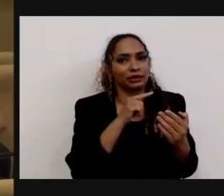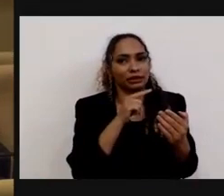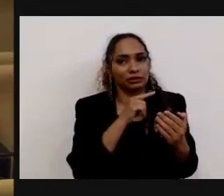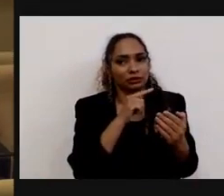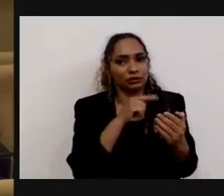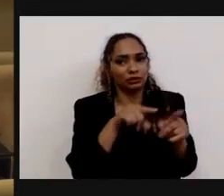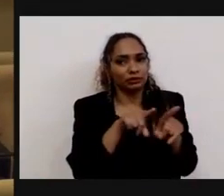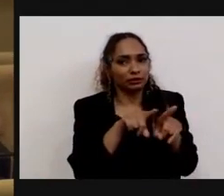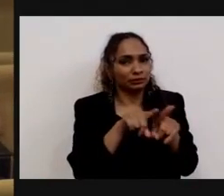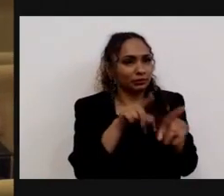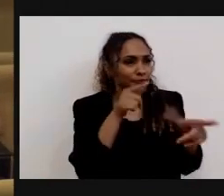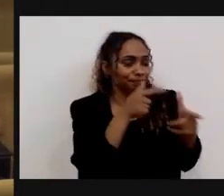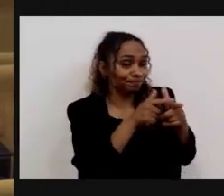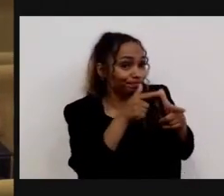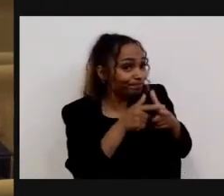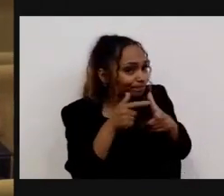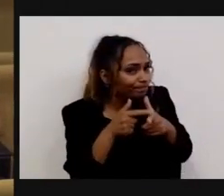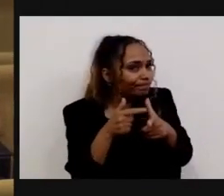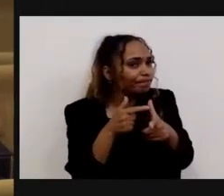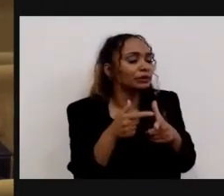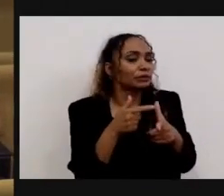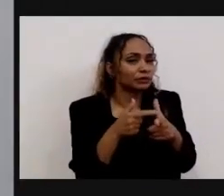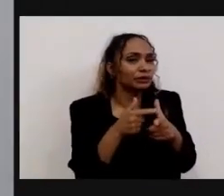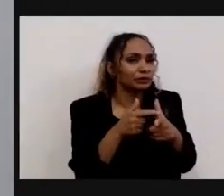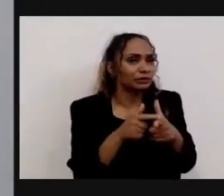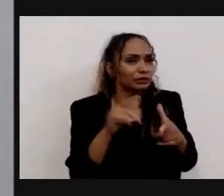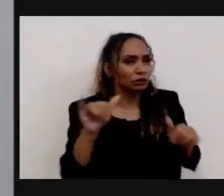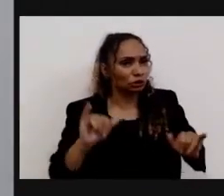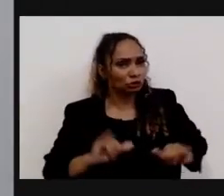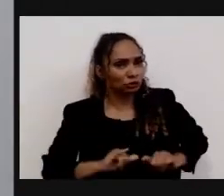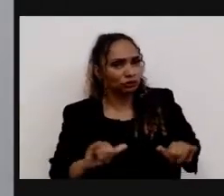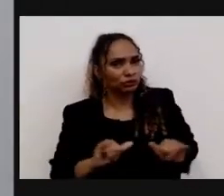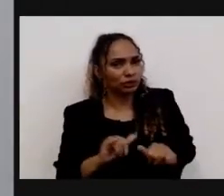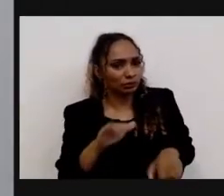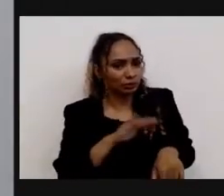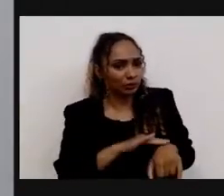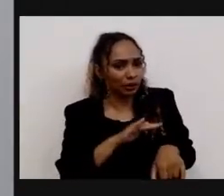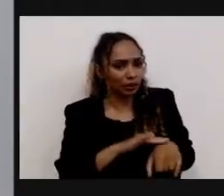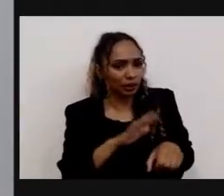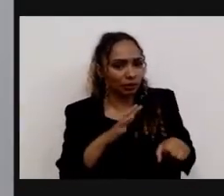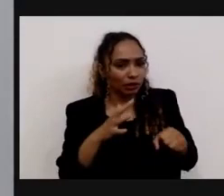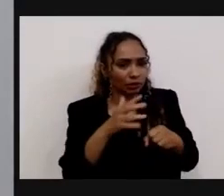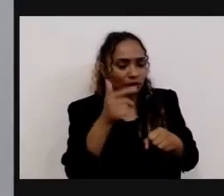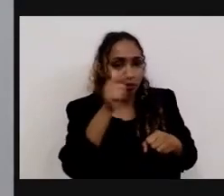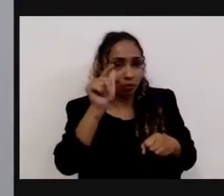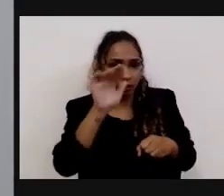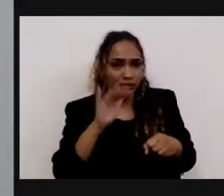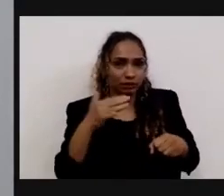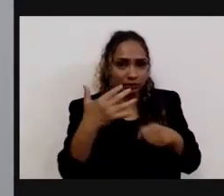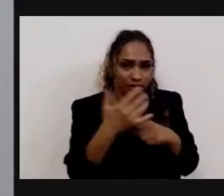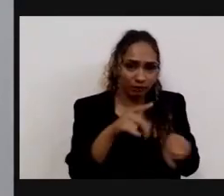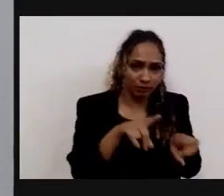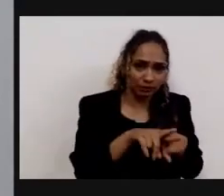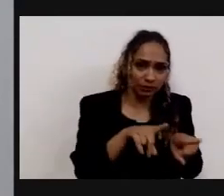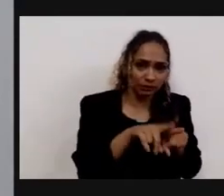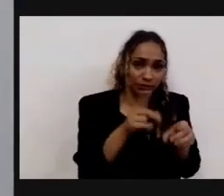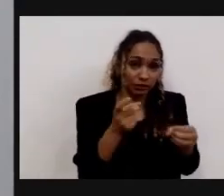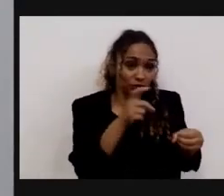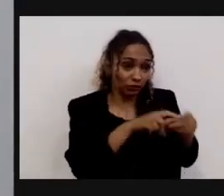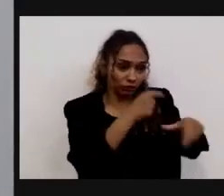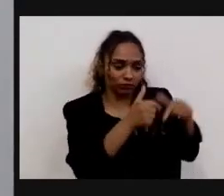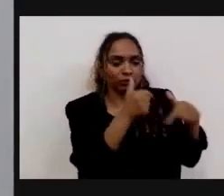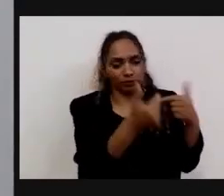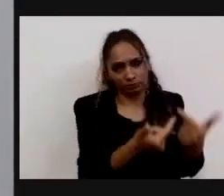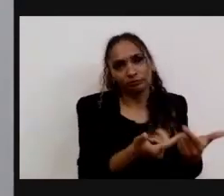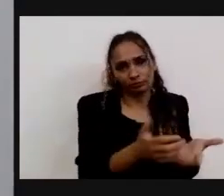inclusive os problemas né que nós sofremos durante a pandemia e o pós pandemia também na volta